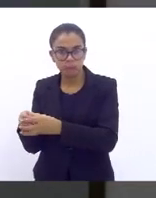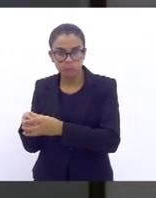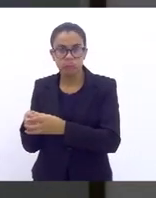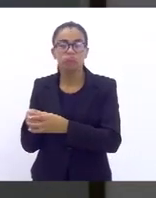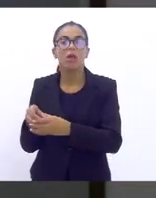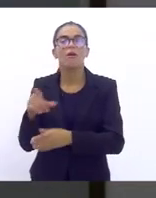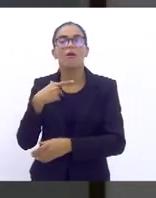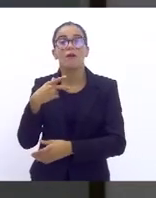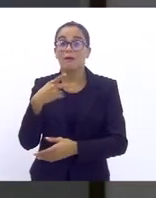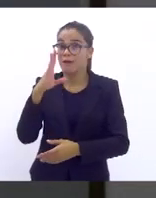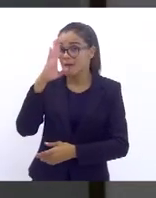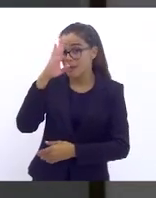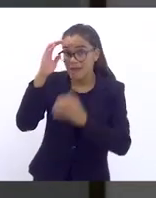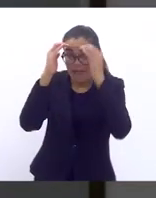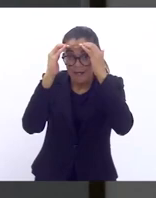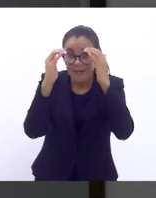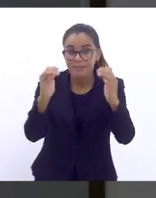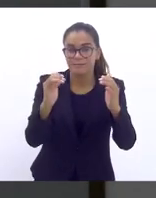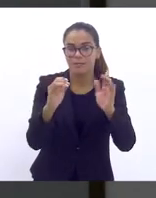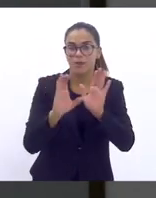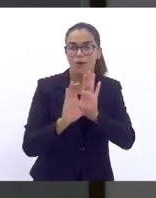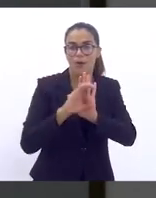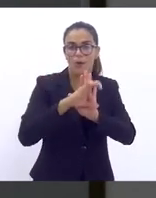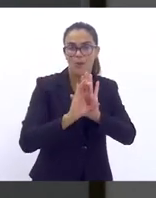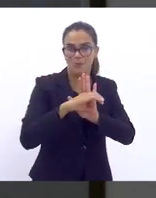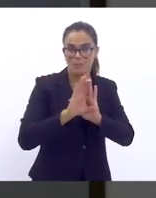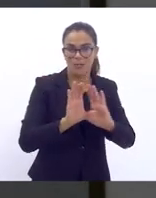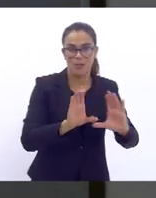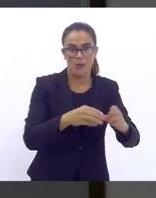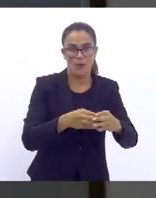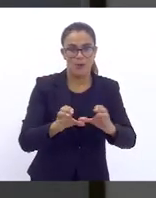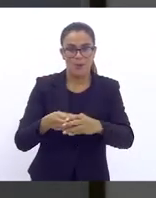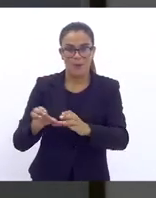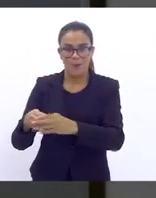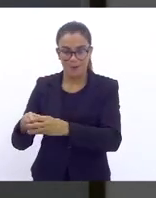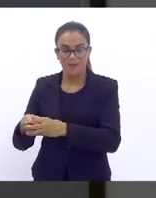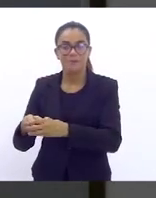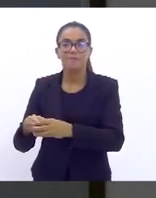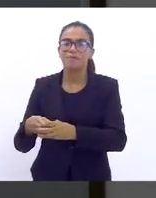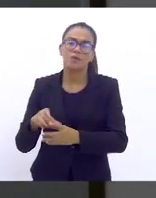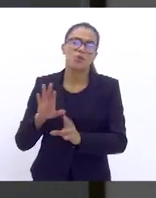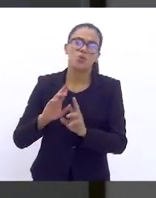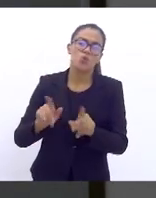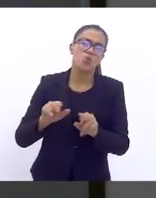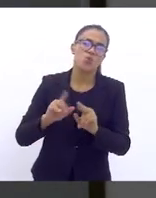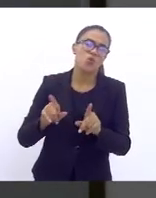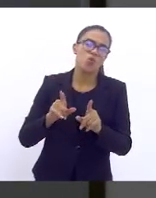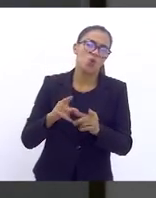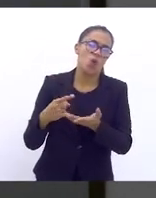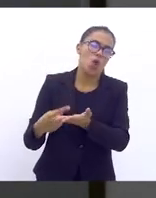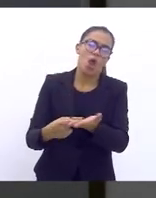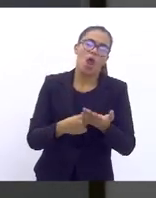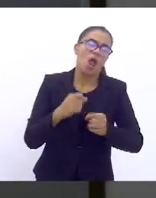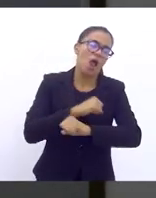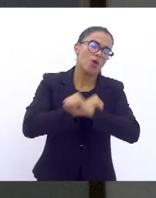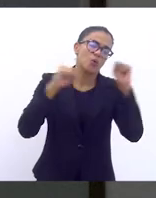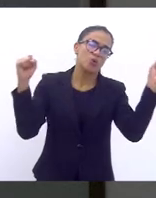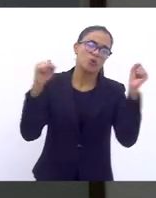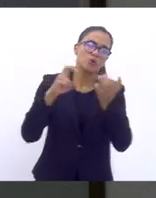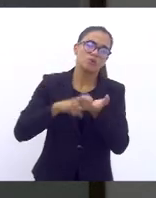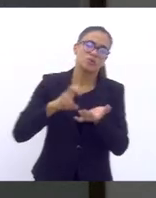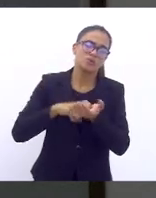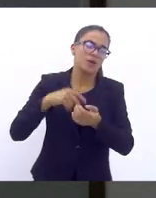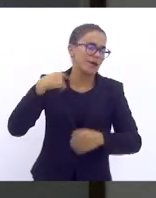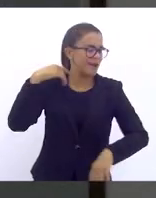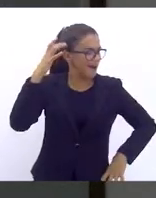aquelas premissas que eu conceito de complexo como é que a gente chegou ele não foi a gente acordou de manhã e achou que